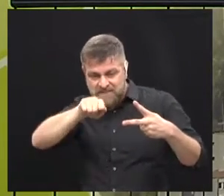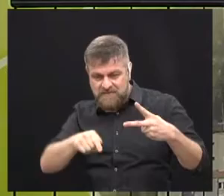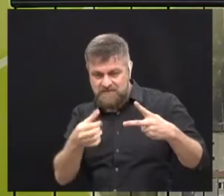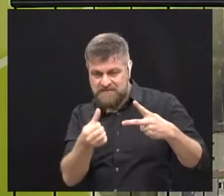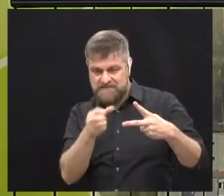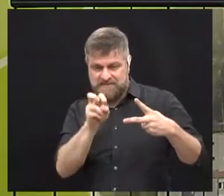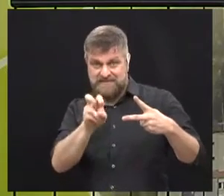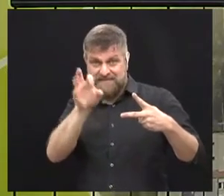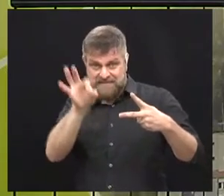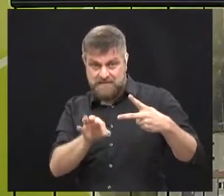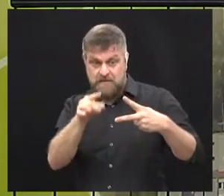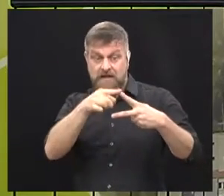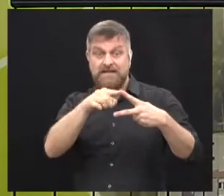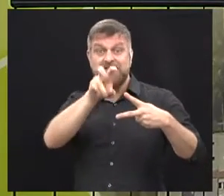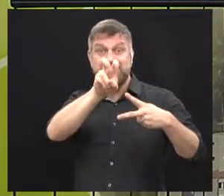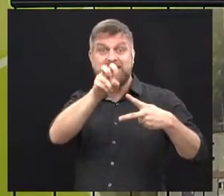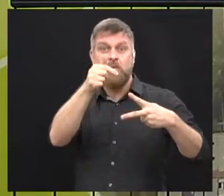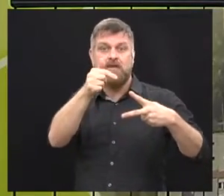47,65%, e o Azambuja,